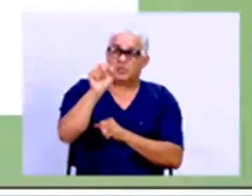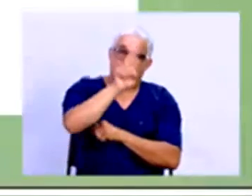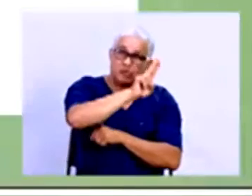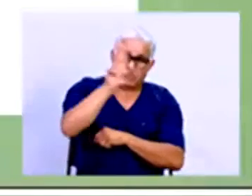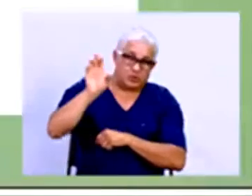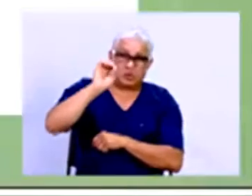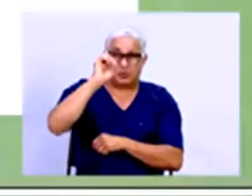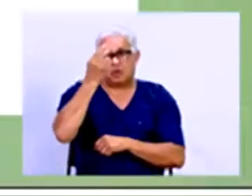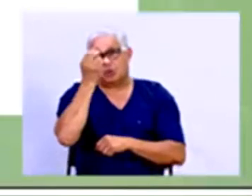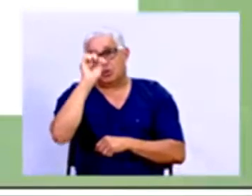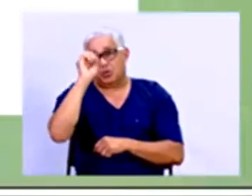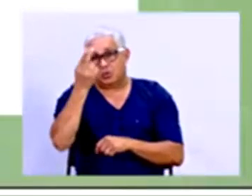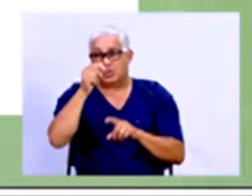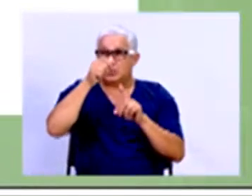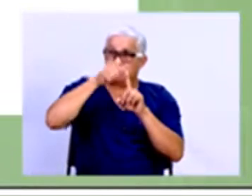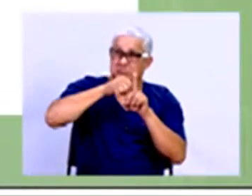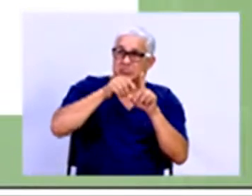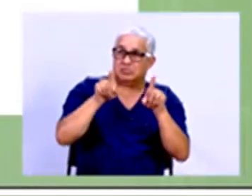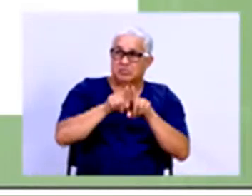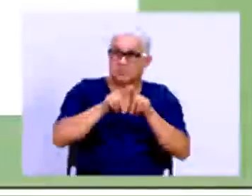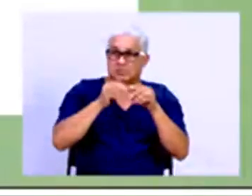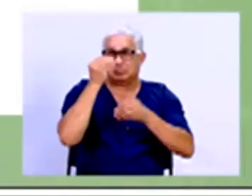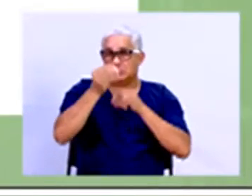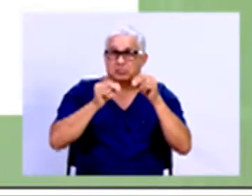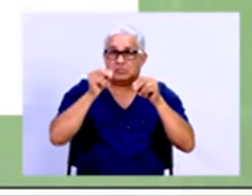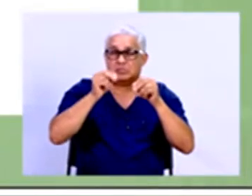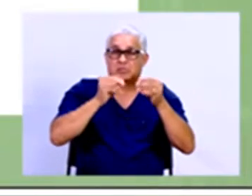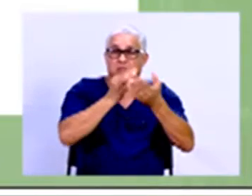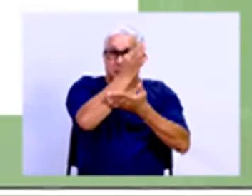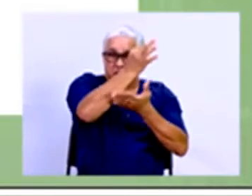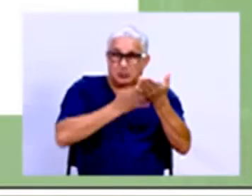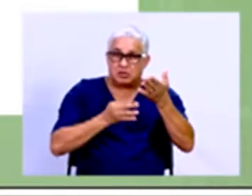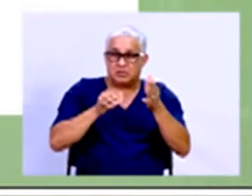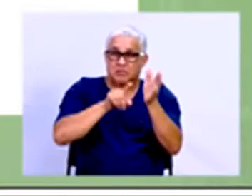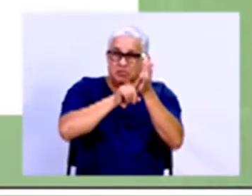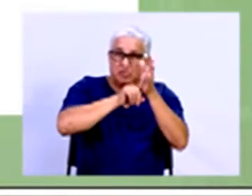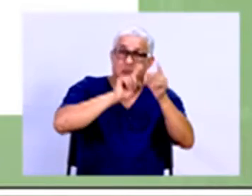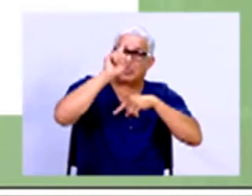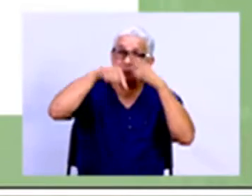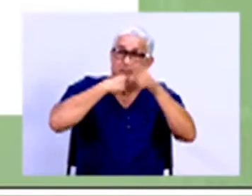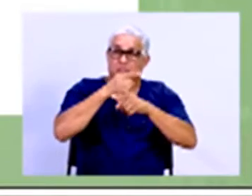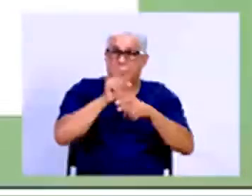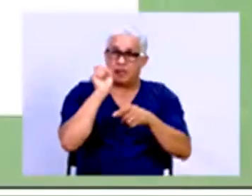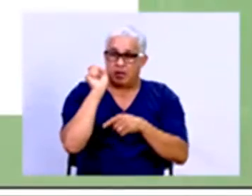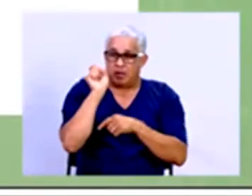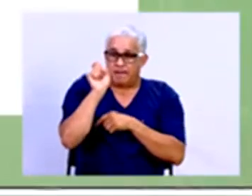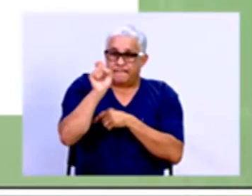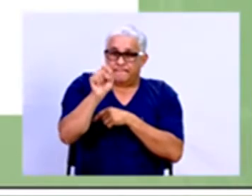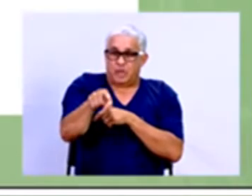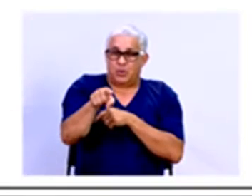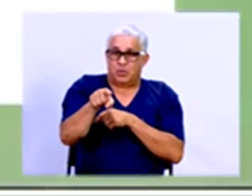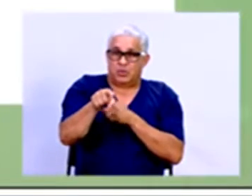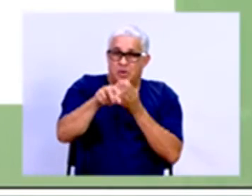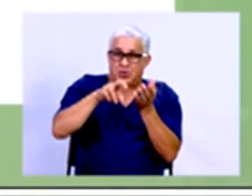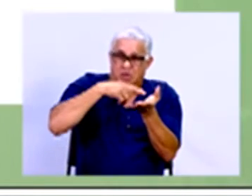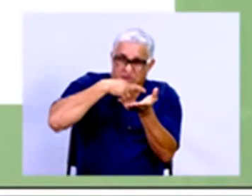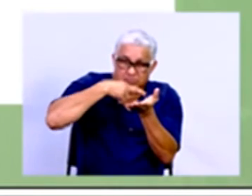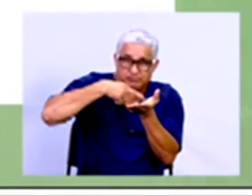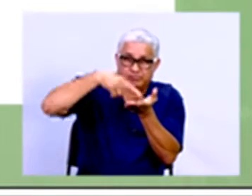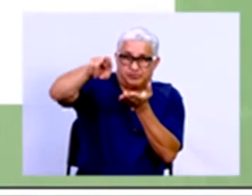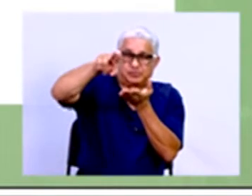ter qual é o texto de pesquisa aí que vai ser pesquisado, tá? Depois nós temos um botão de enviar essas